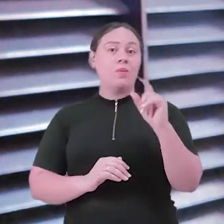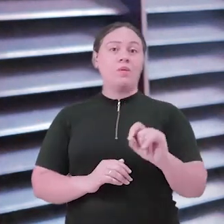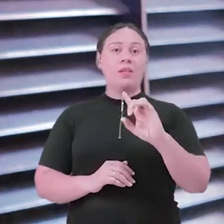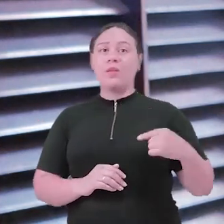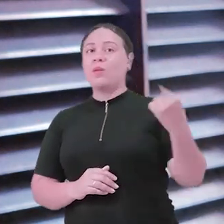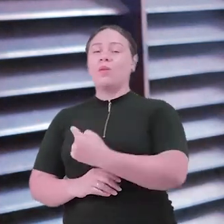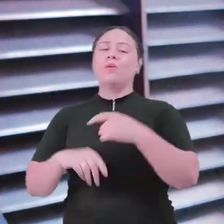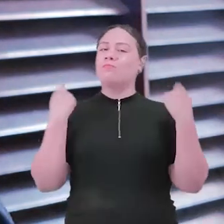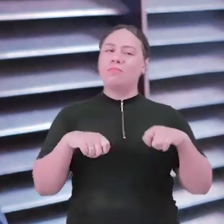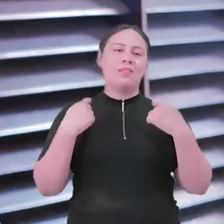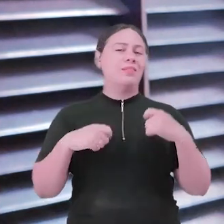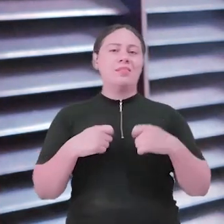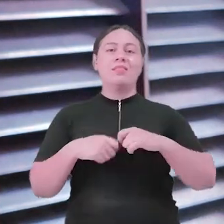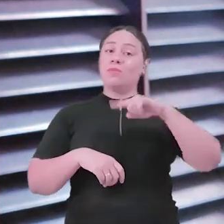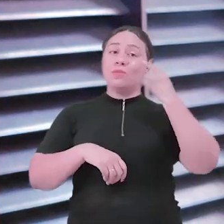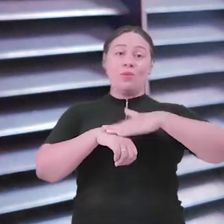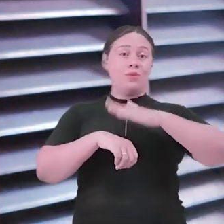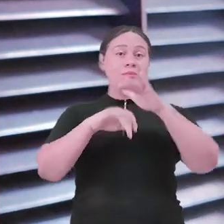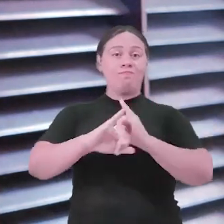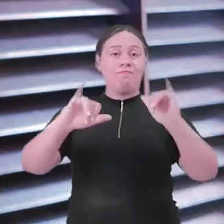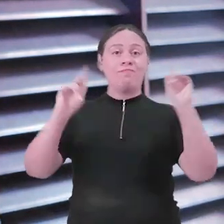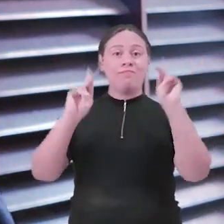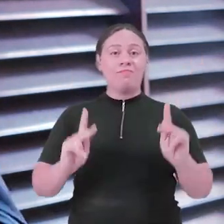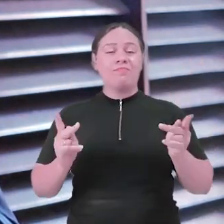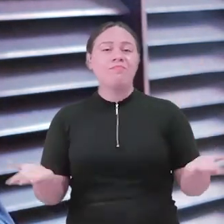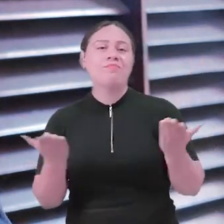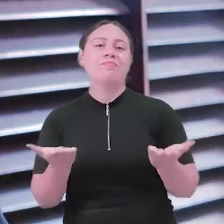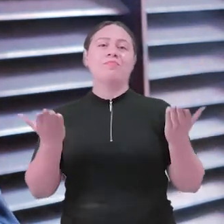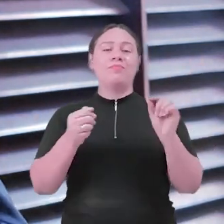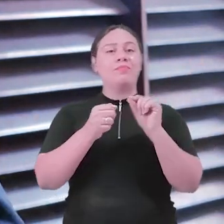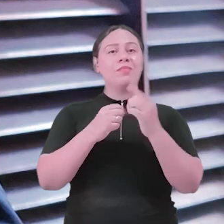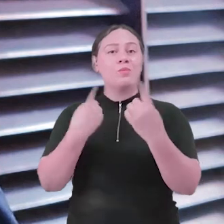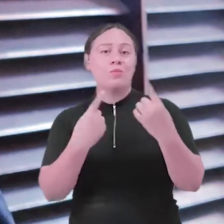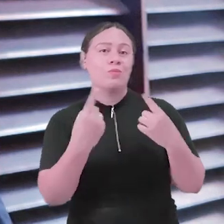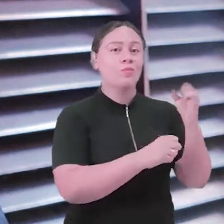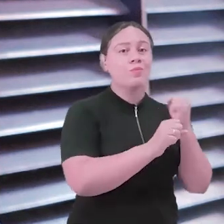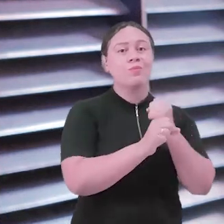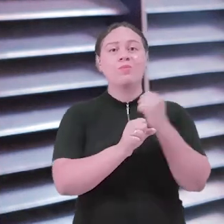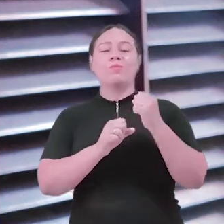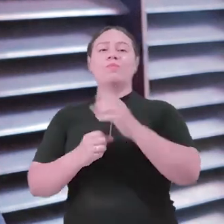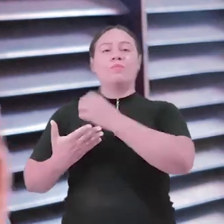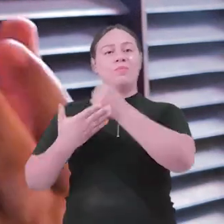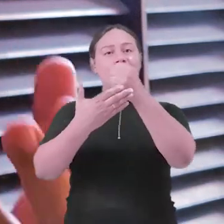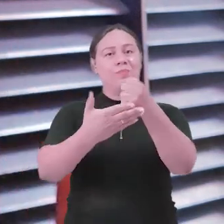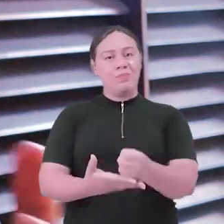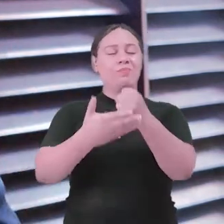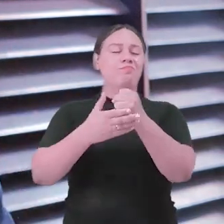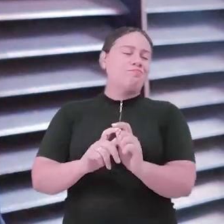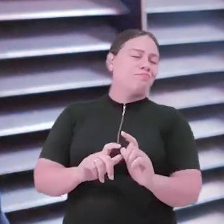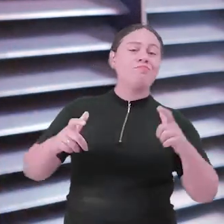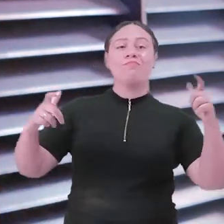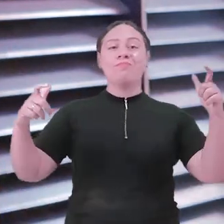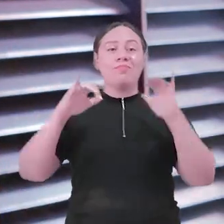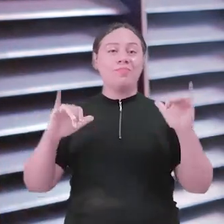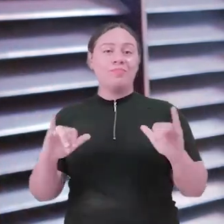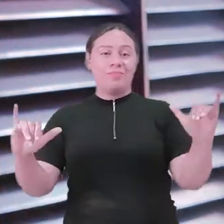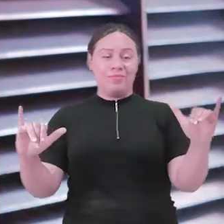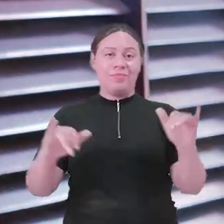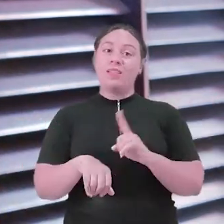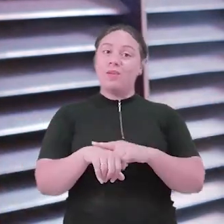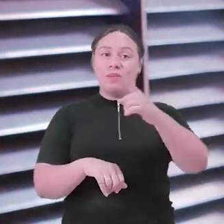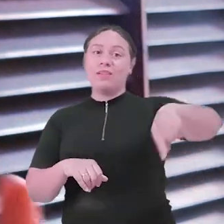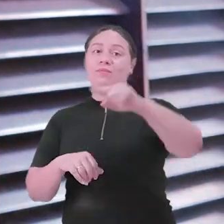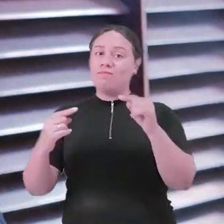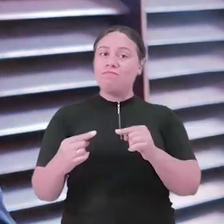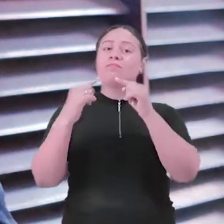que precisamos ser artífices da paz, promovendo diálogos construtivos e solidariedade fecunda.